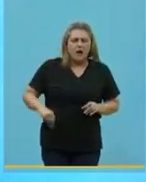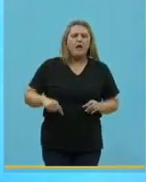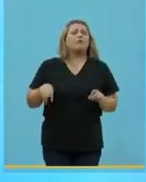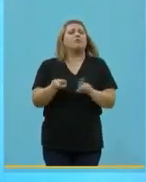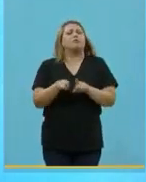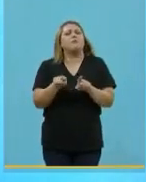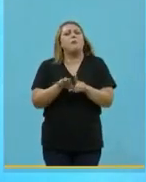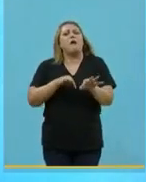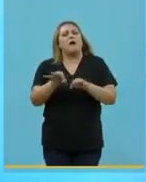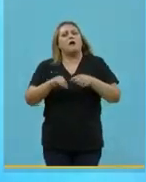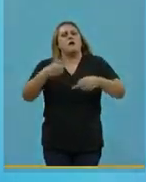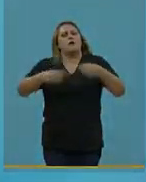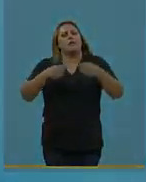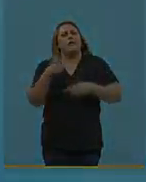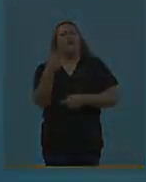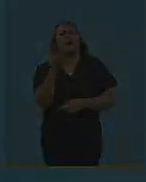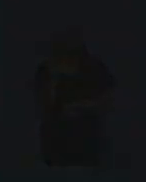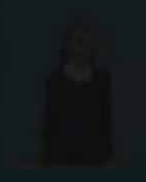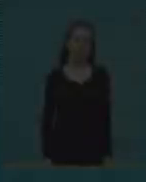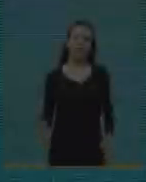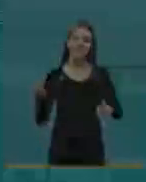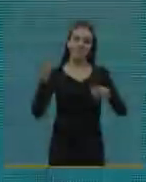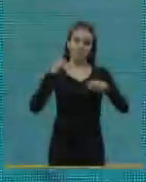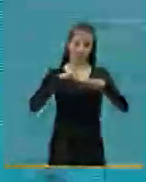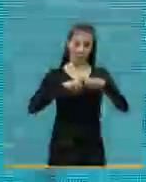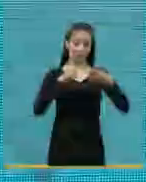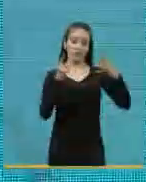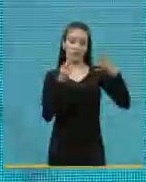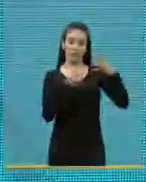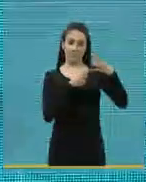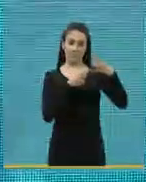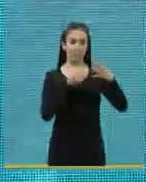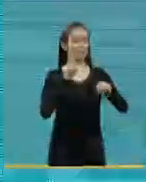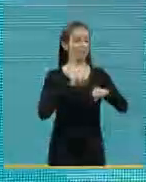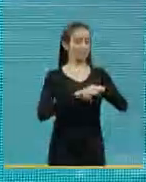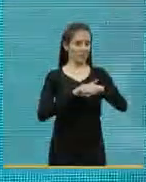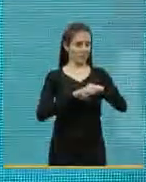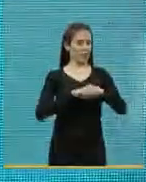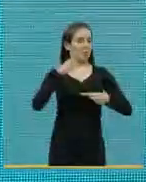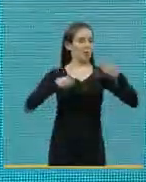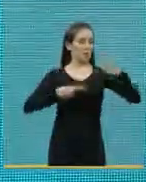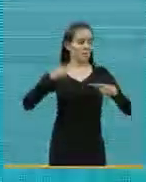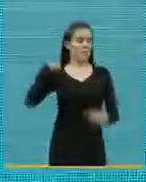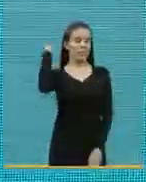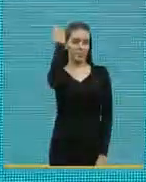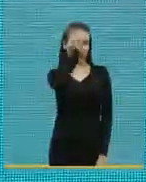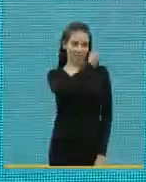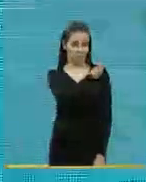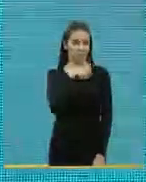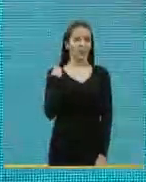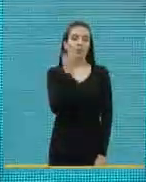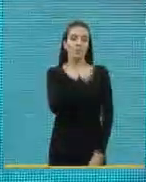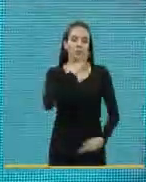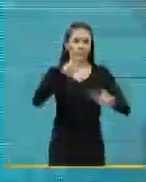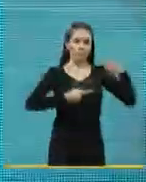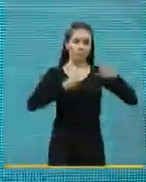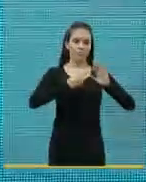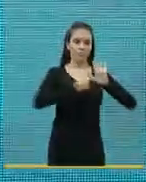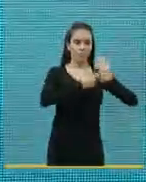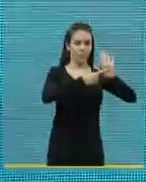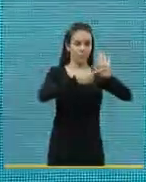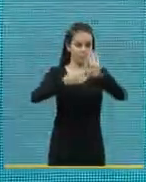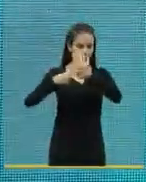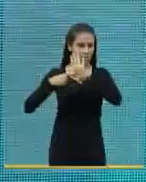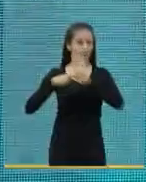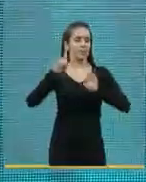trabalho em local insalubre com 4 bloco do debate aparecida o nosso debate está sendo transmitido pelas emissoras